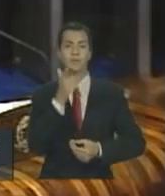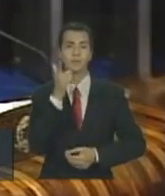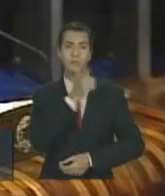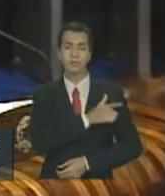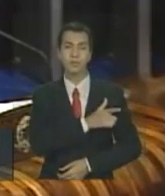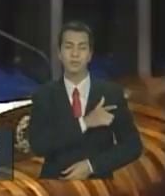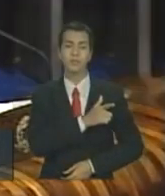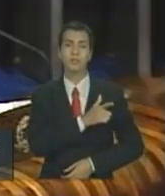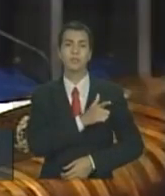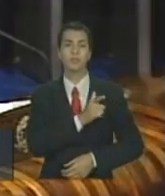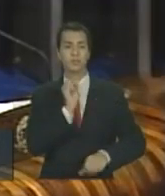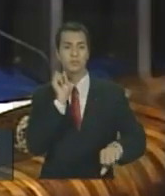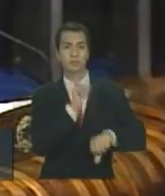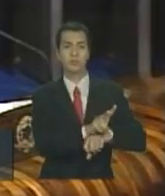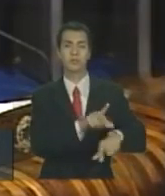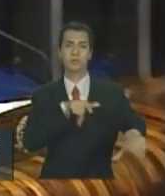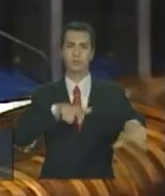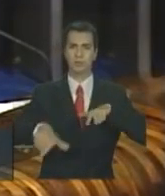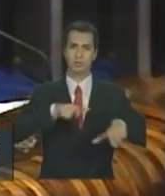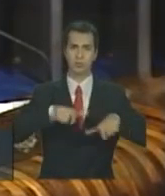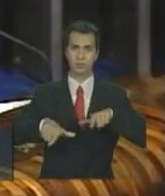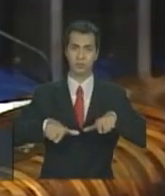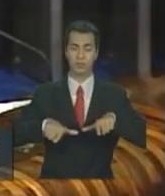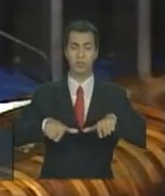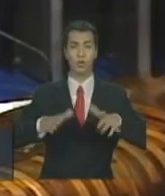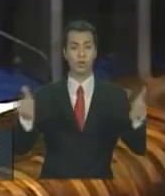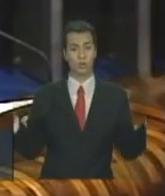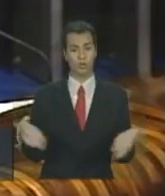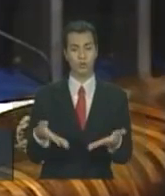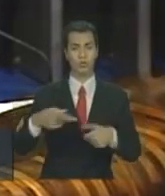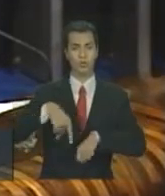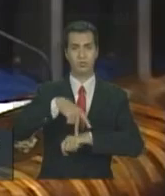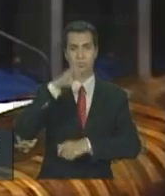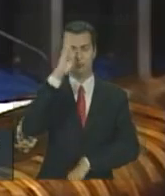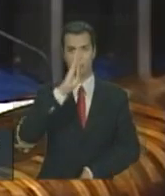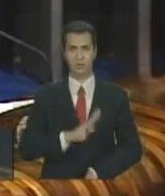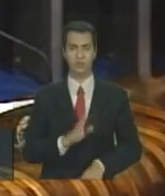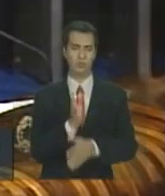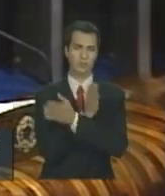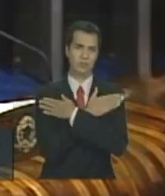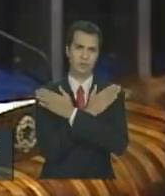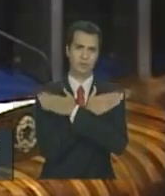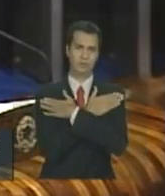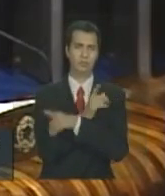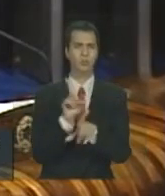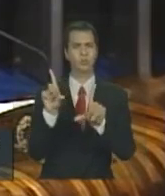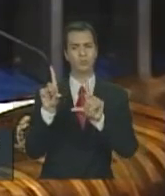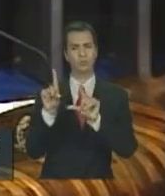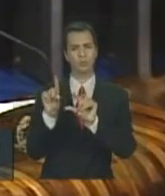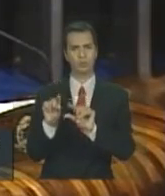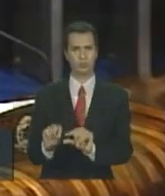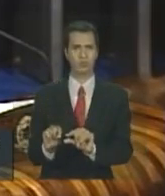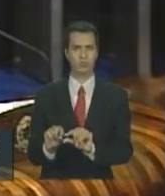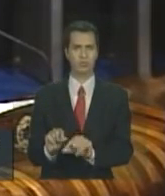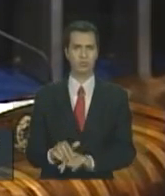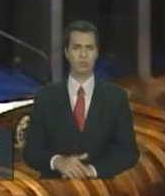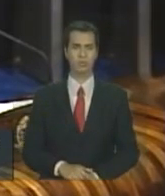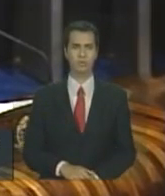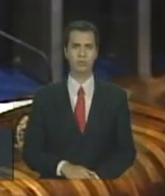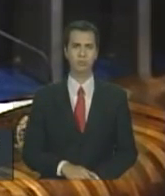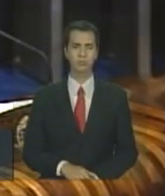essencial para um país que hoje praticamente está com as menores taxas de desemprego de sua história.